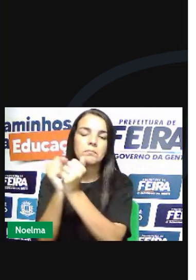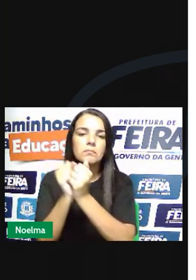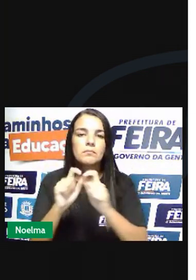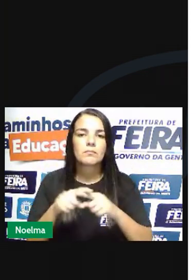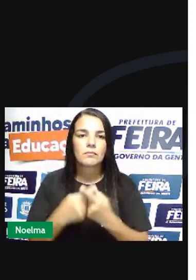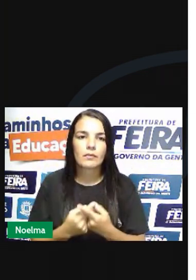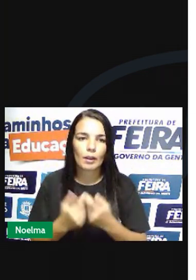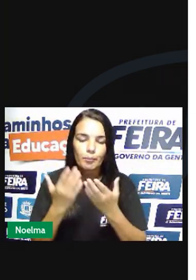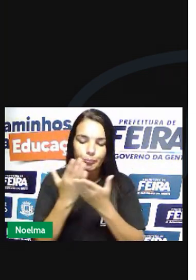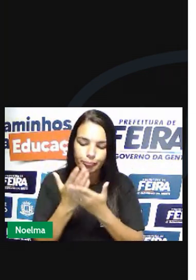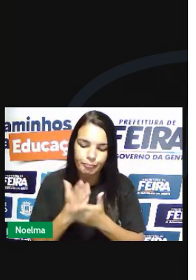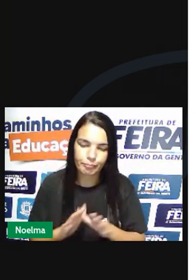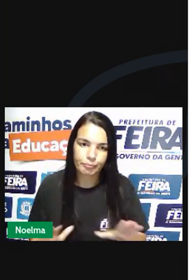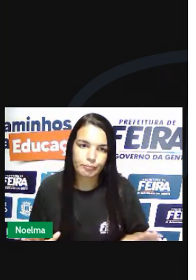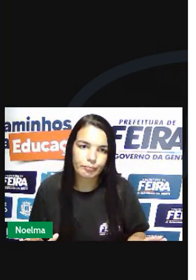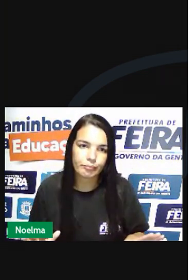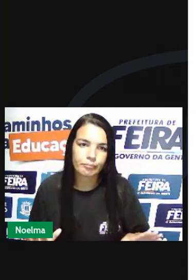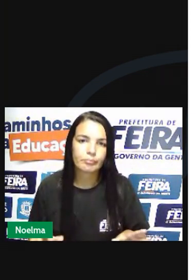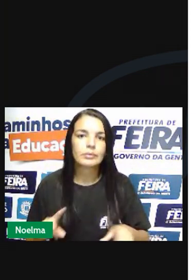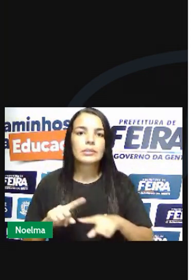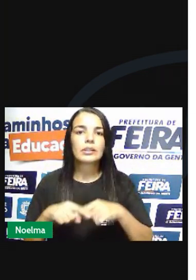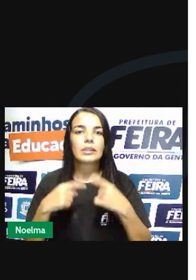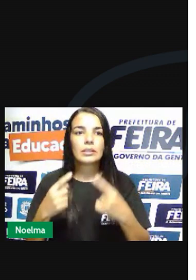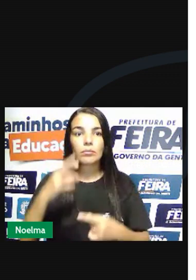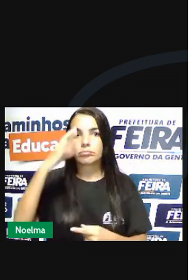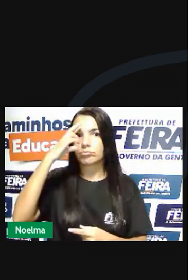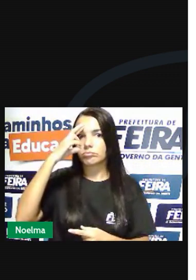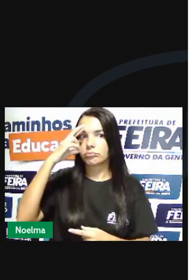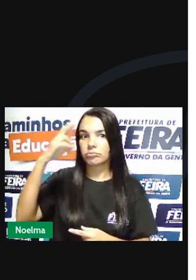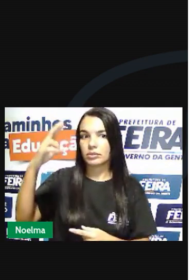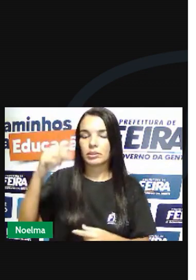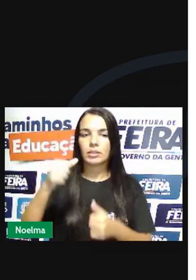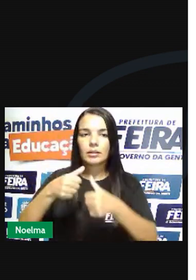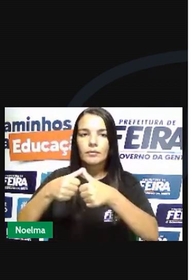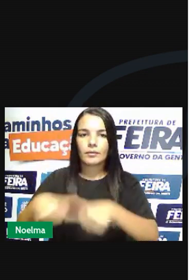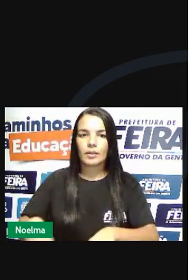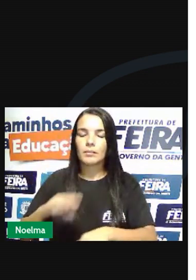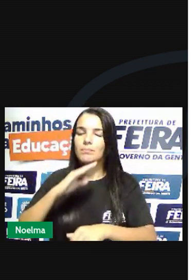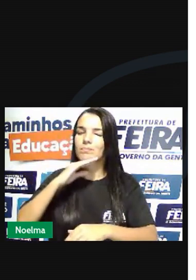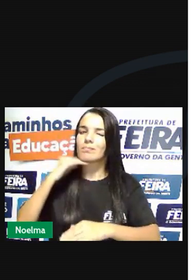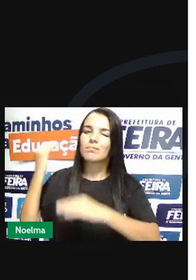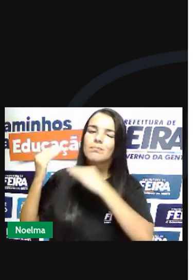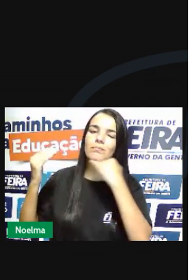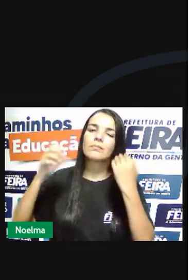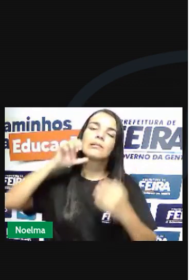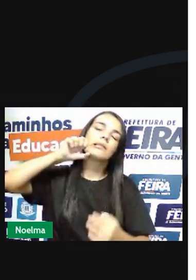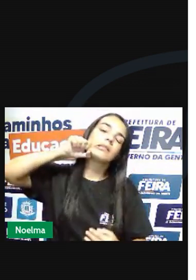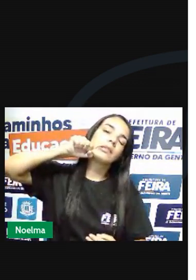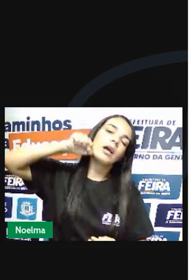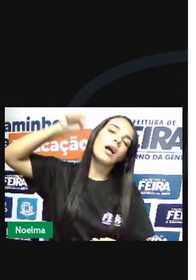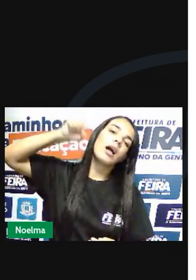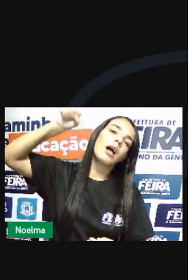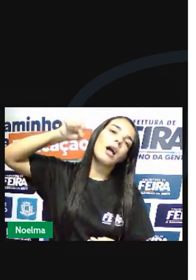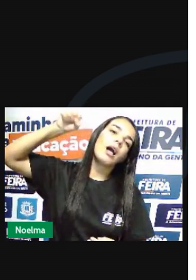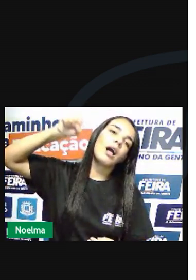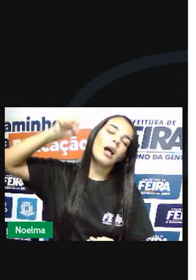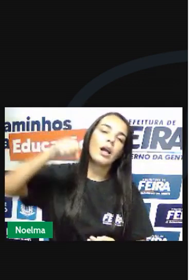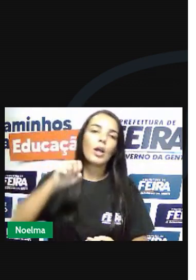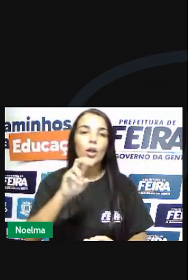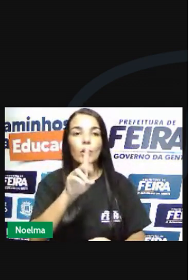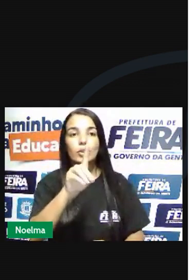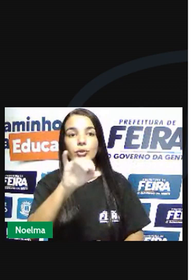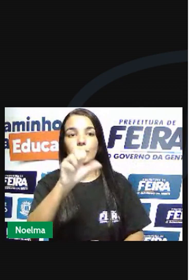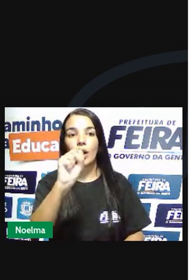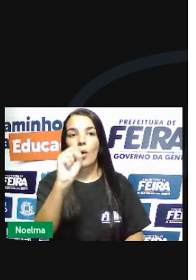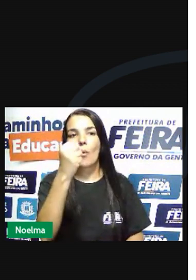movimento foi desmontado. Os líderes do movimento foram condenados à morte e executados no dia 8 de novembro